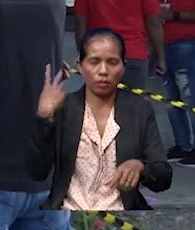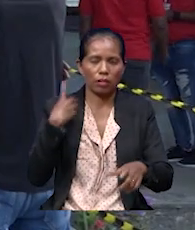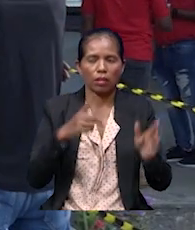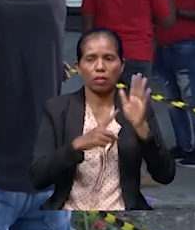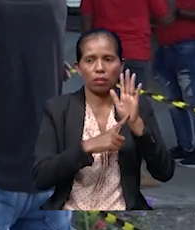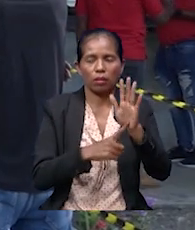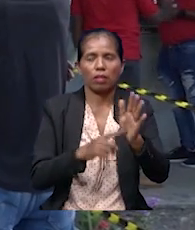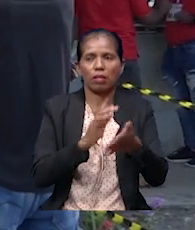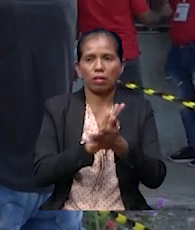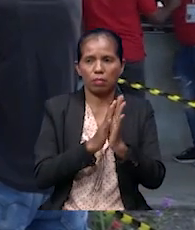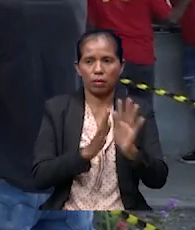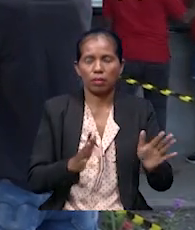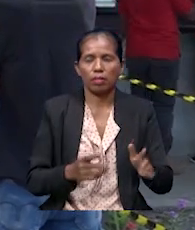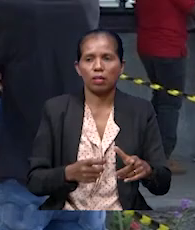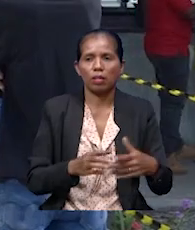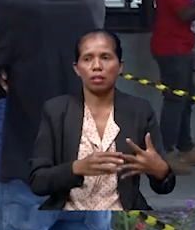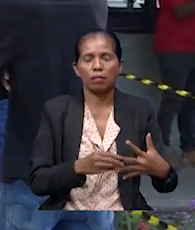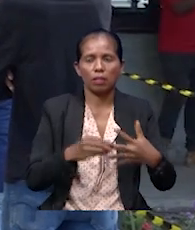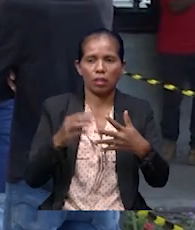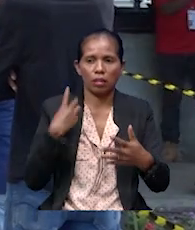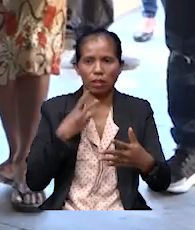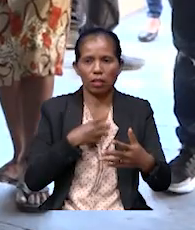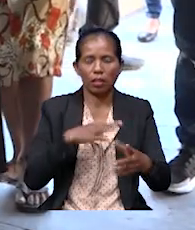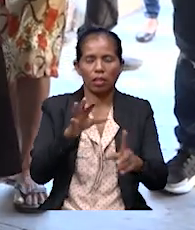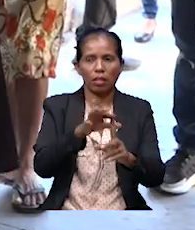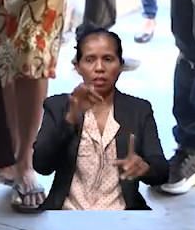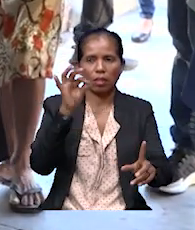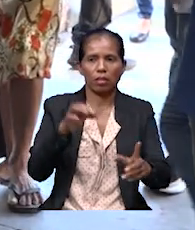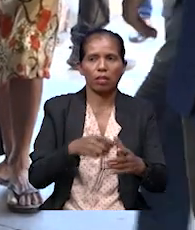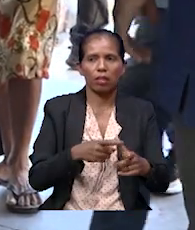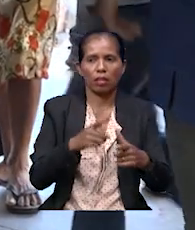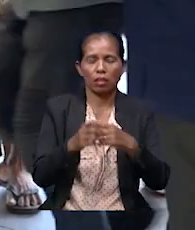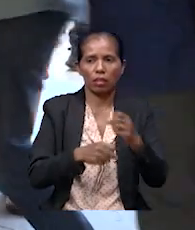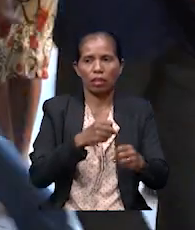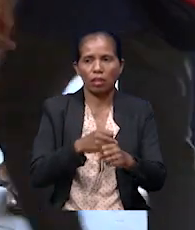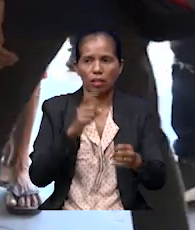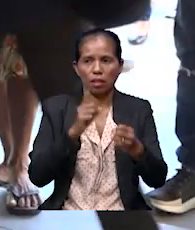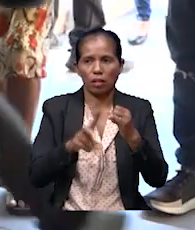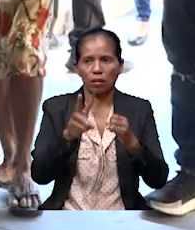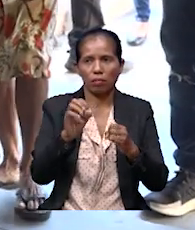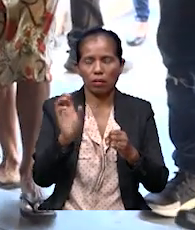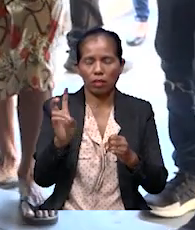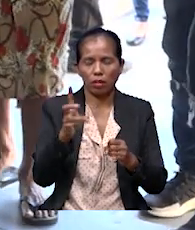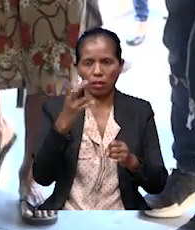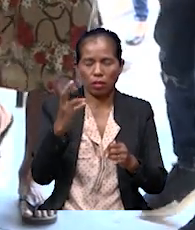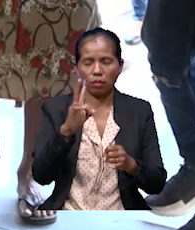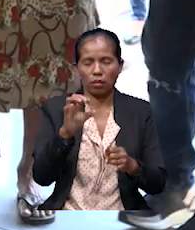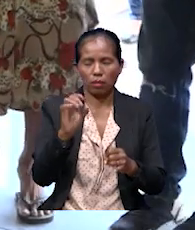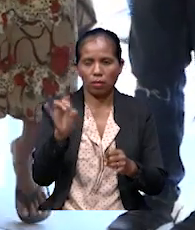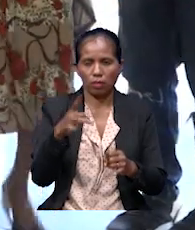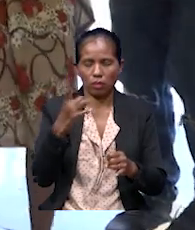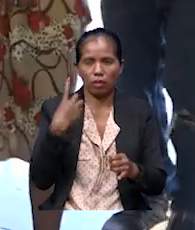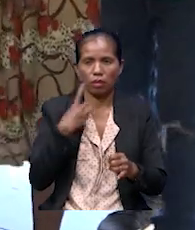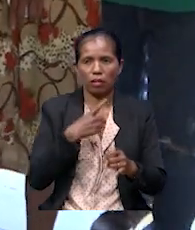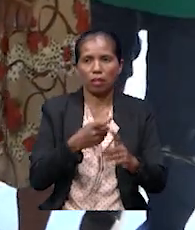los. Liliu, ita nia eleição, be, período ikus 2017-2018, ninia, né? ita